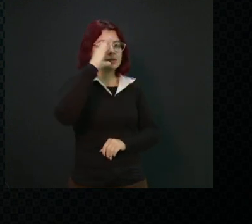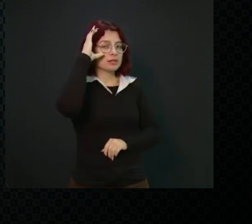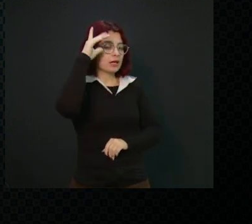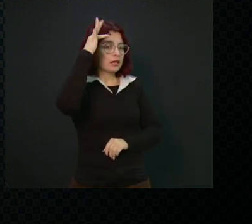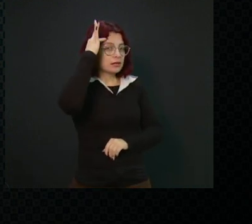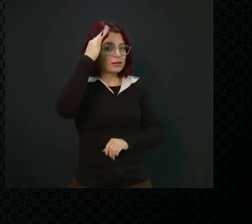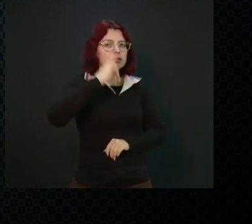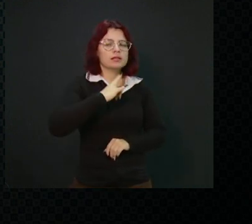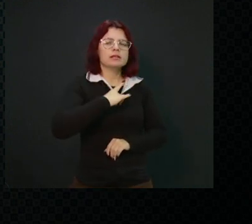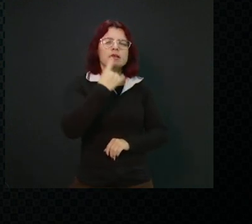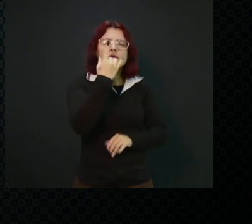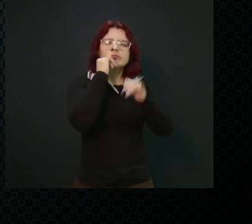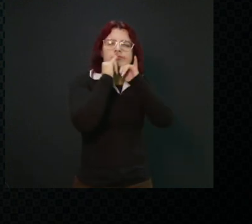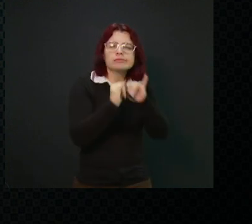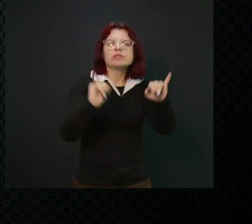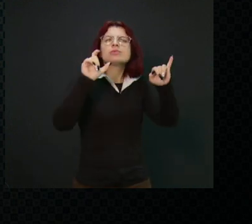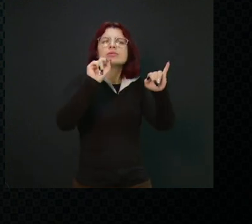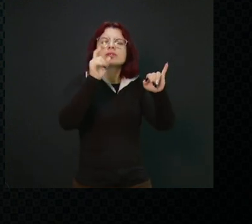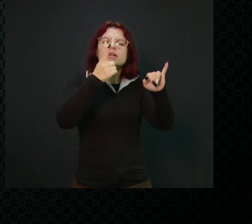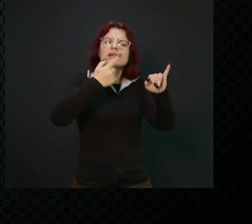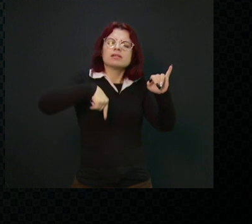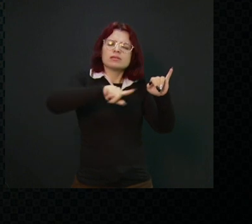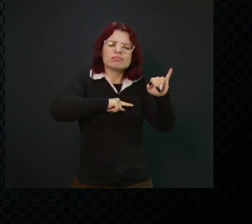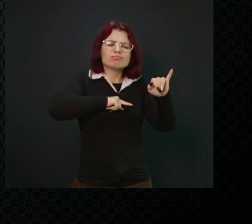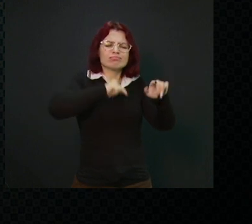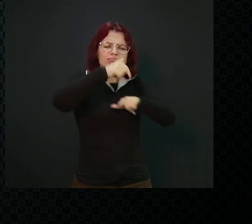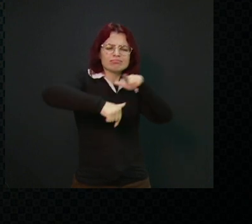ser trabalhada com as escolas